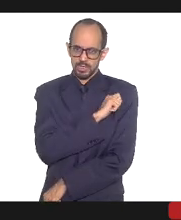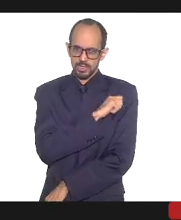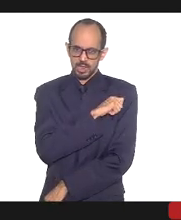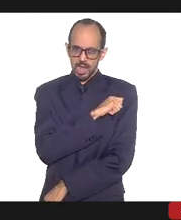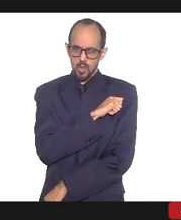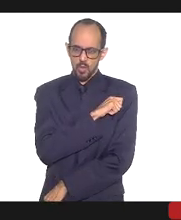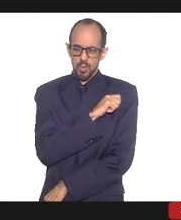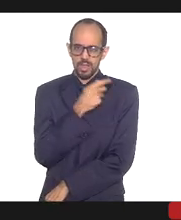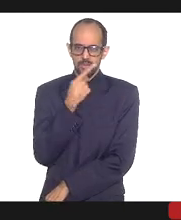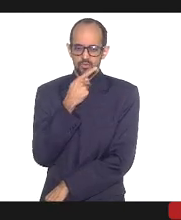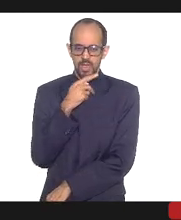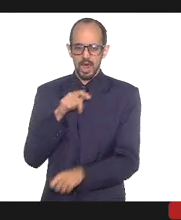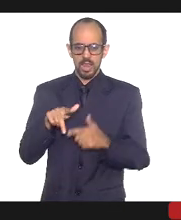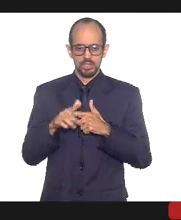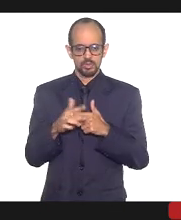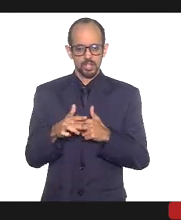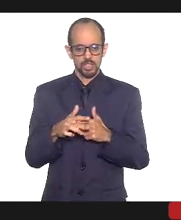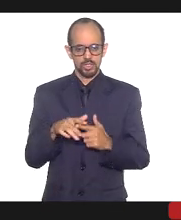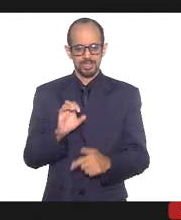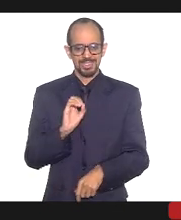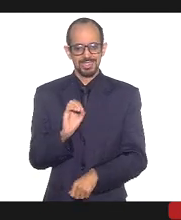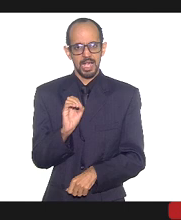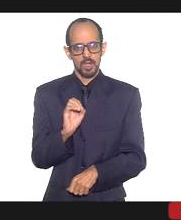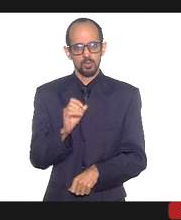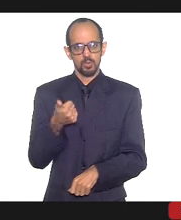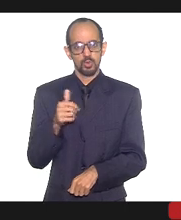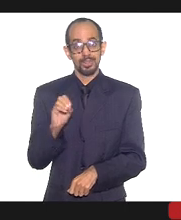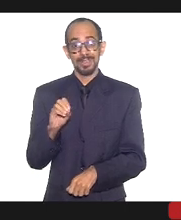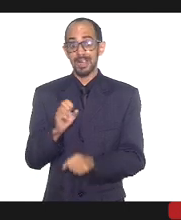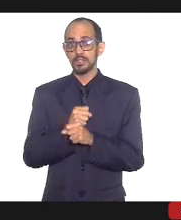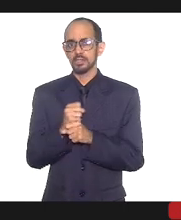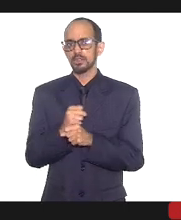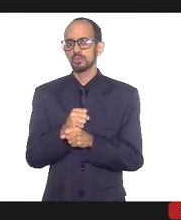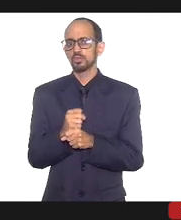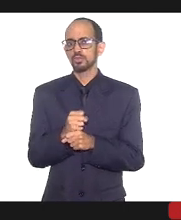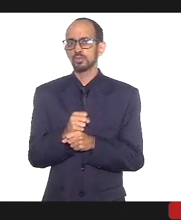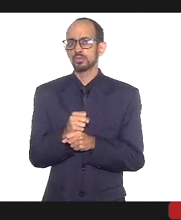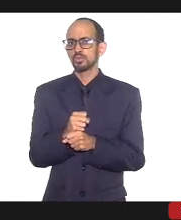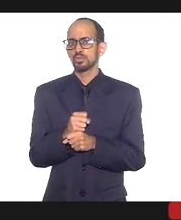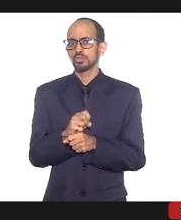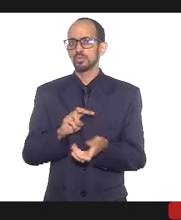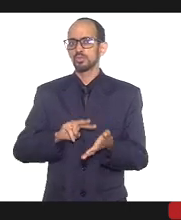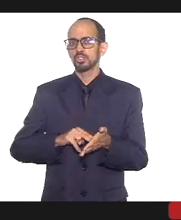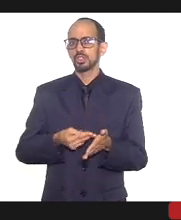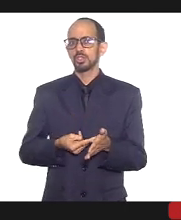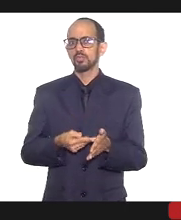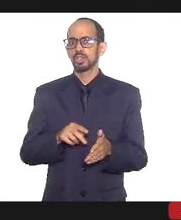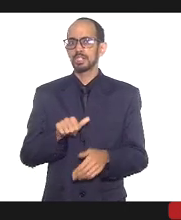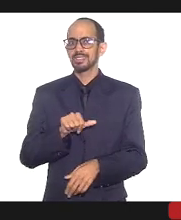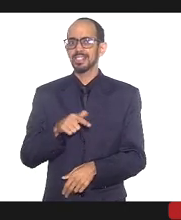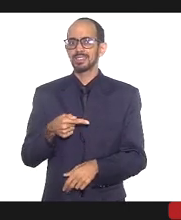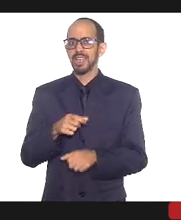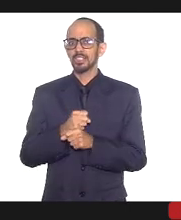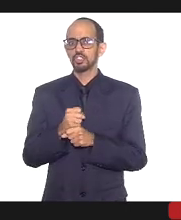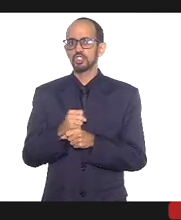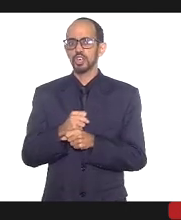zero para os servidores por 10 anos, ou seja, serão 17 anos sem